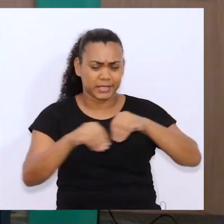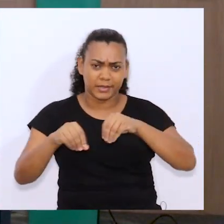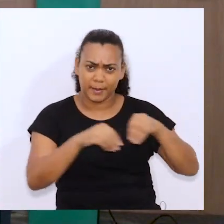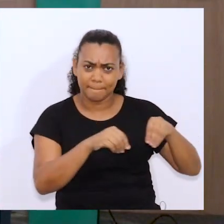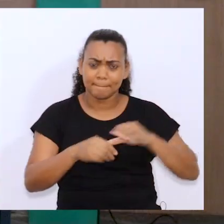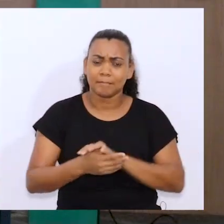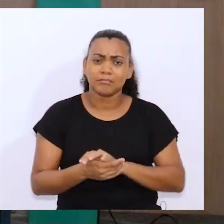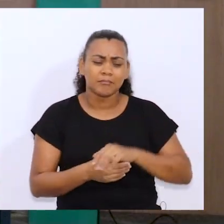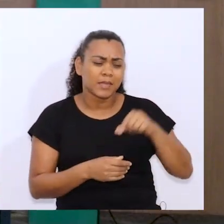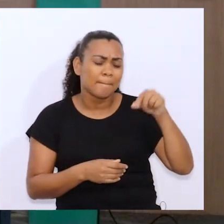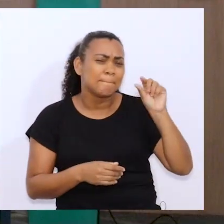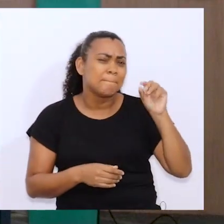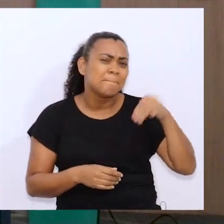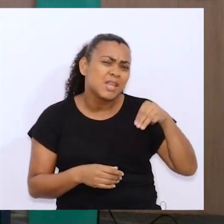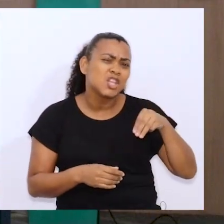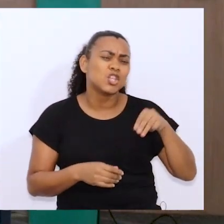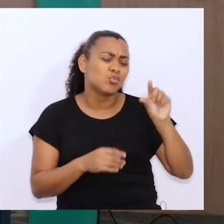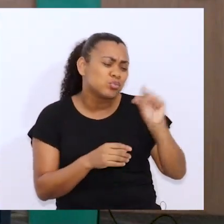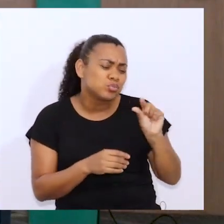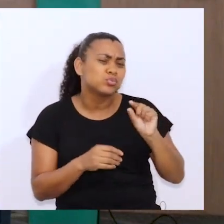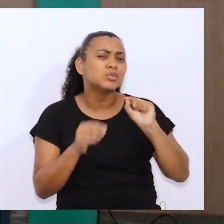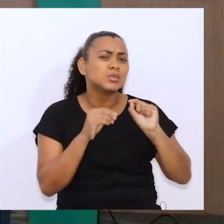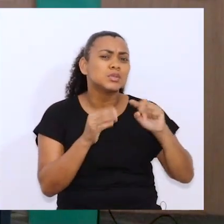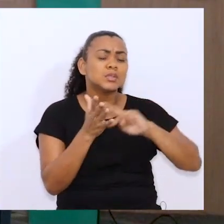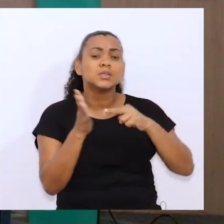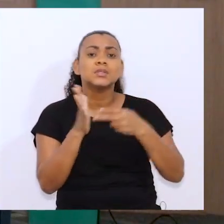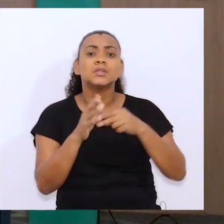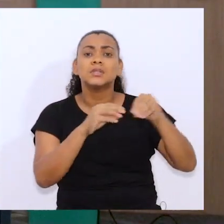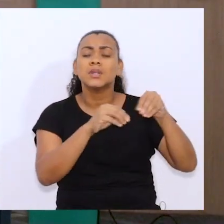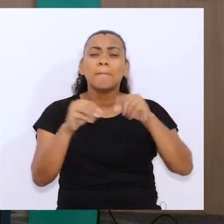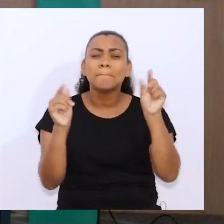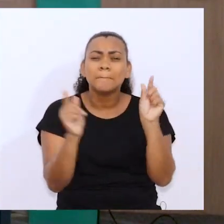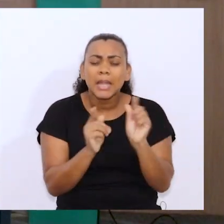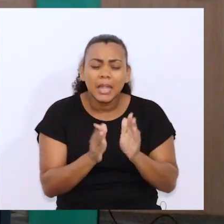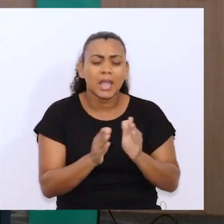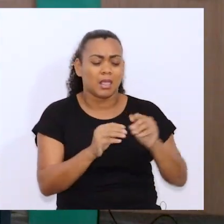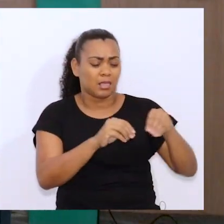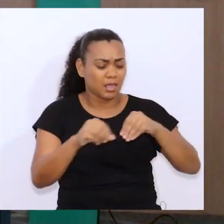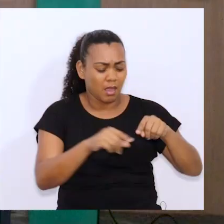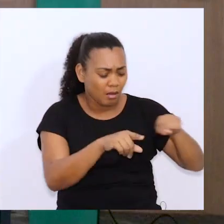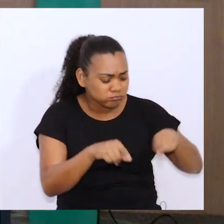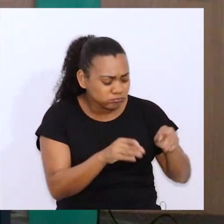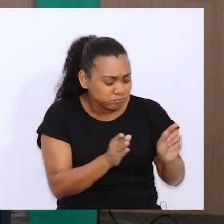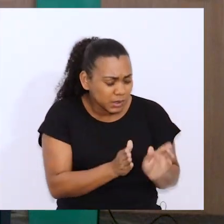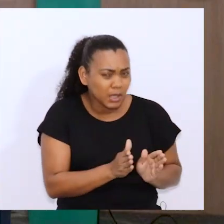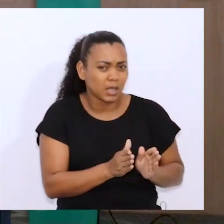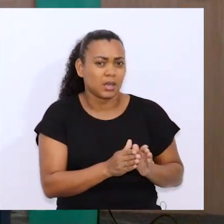terra. Minifúndios, o que são minifúndios? São pequenas propriedades de terra.